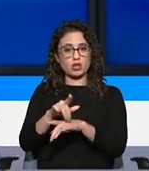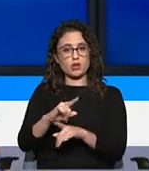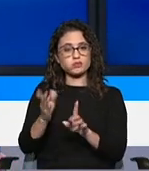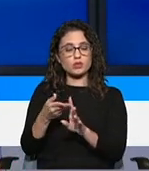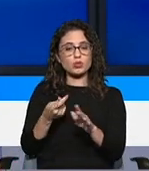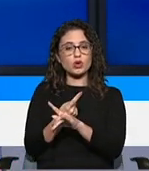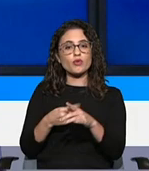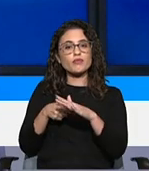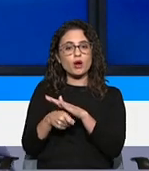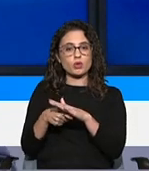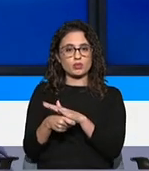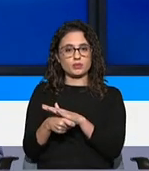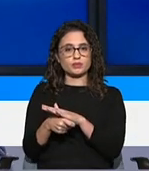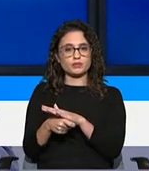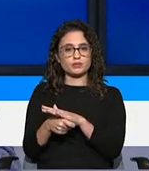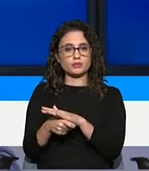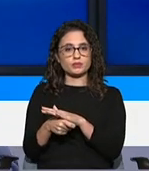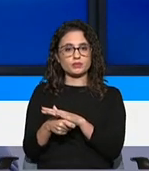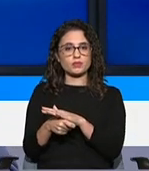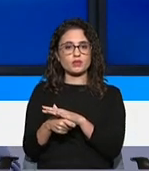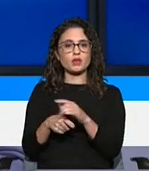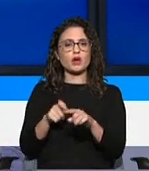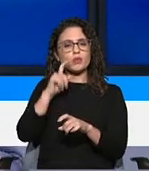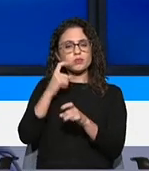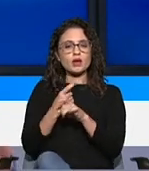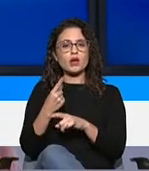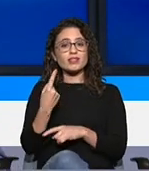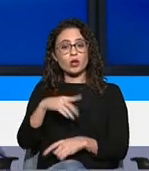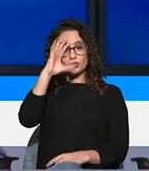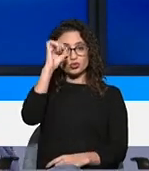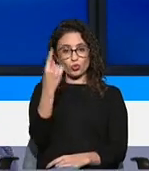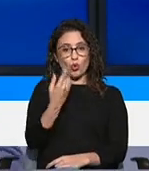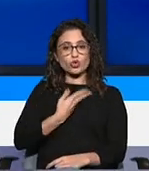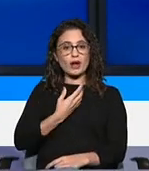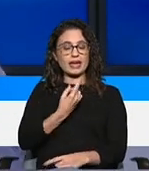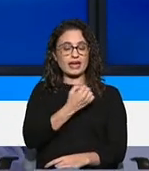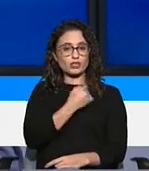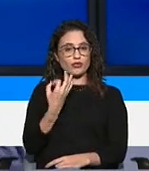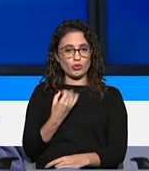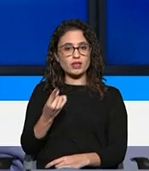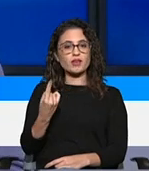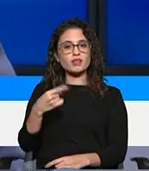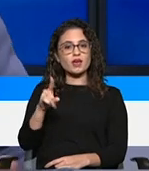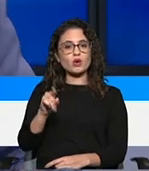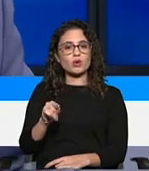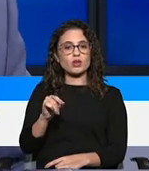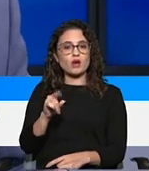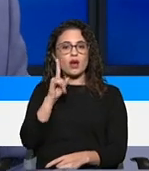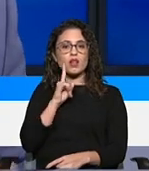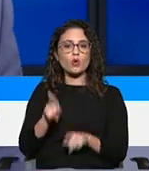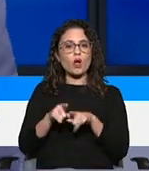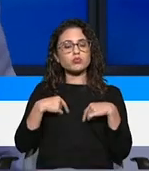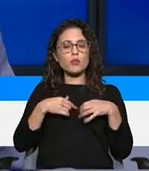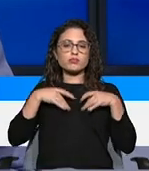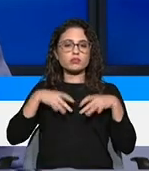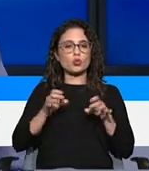acusada de fra foi acusada de é deputada ela não teve a dignidade também de se demitir tal como